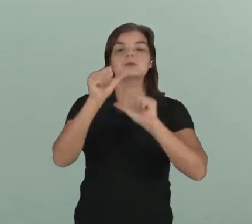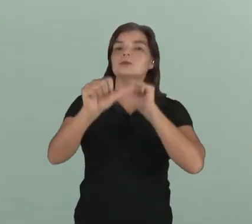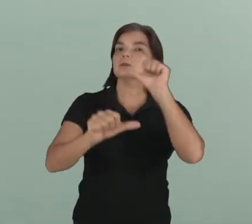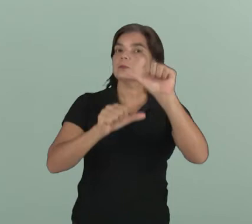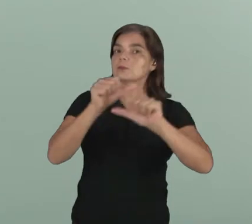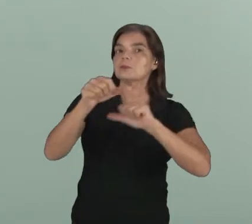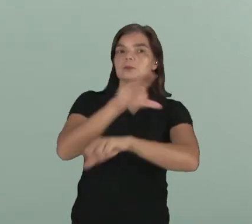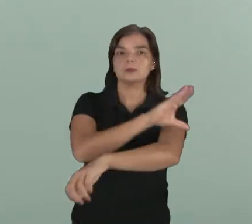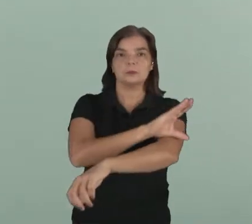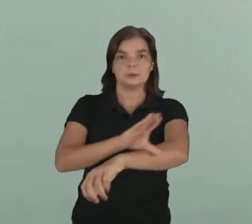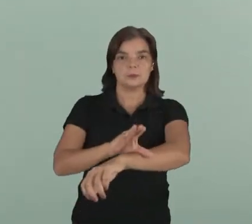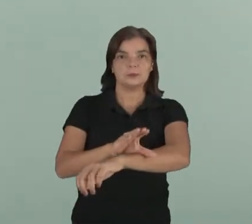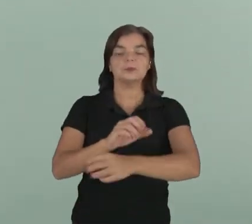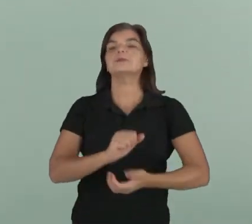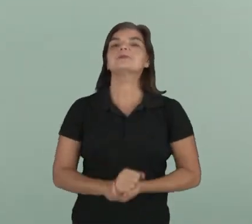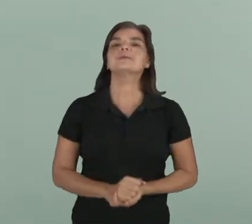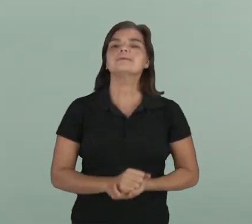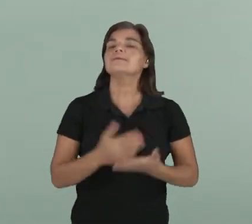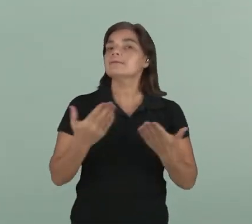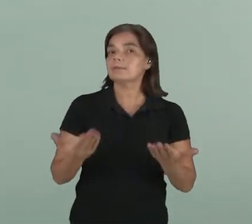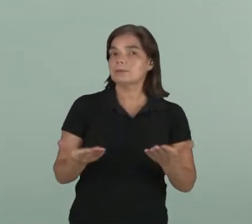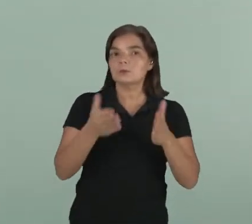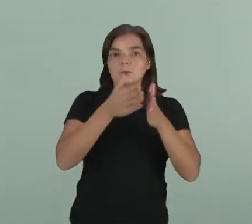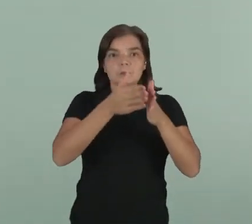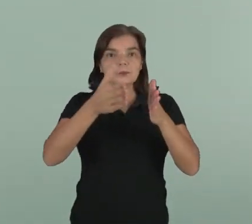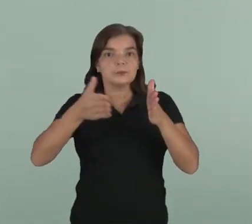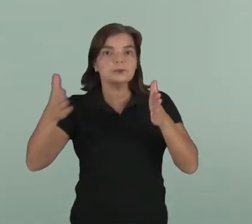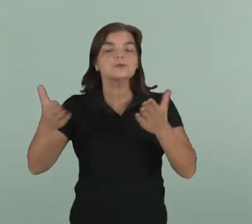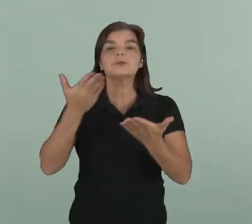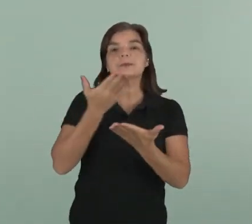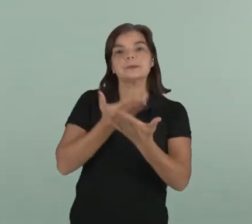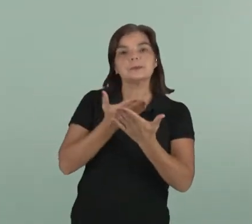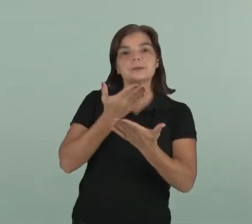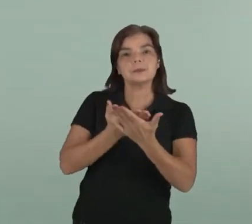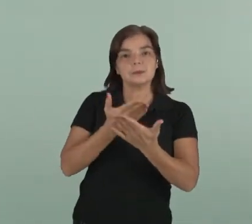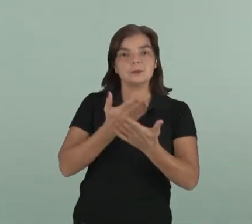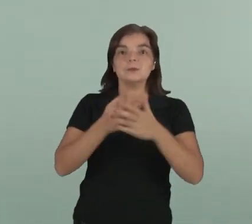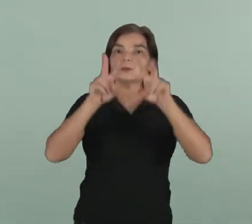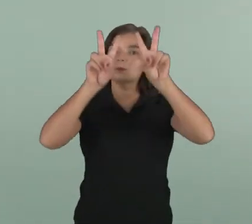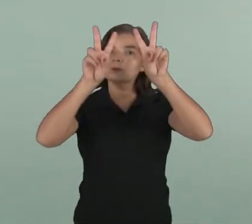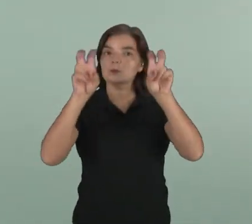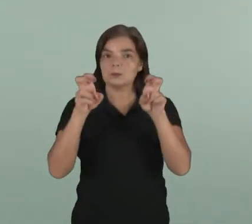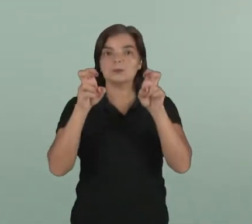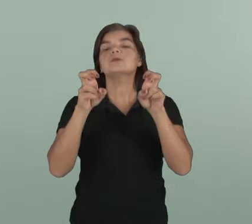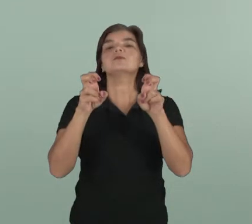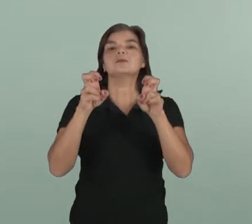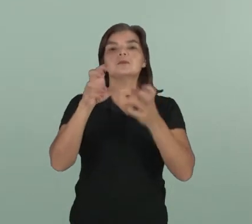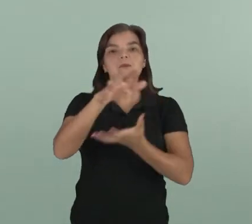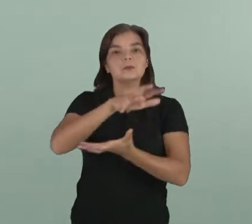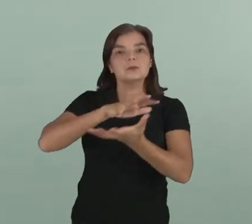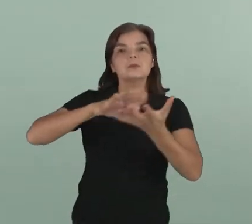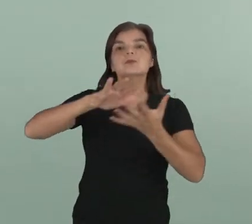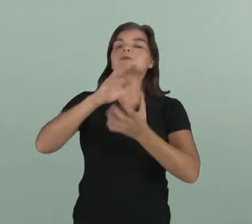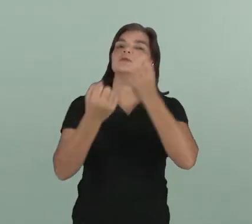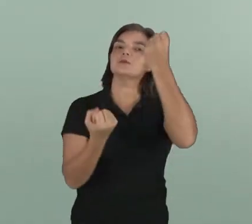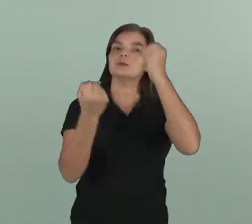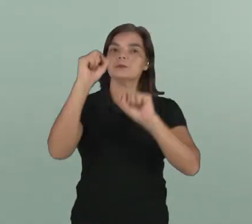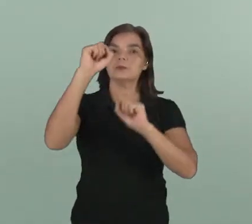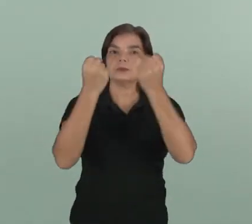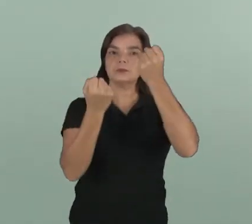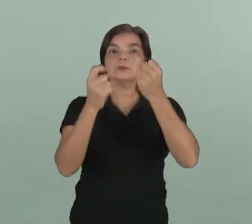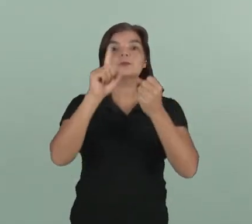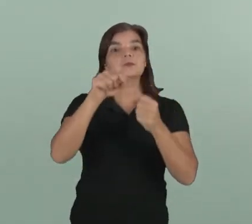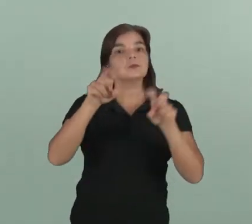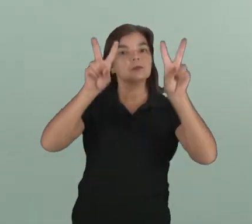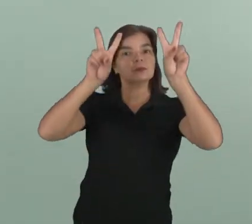transformações culturais. Nós estamos em uma sequência de aulas em que o tema Revolução Industrial é